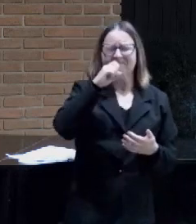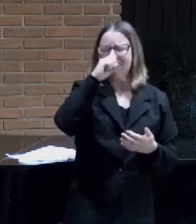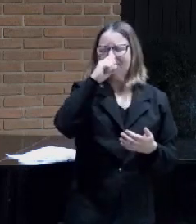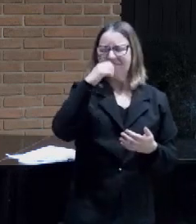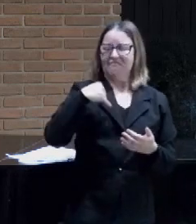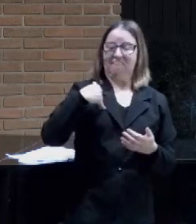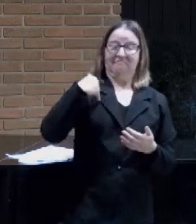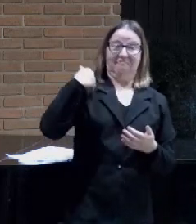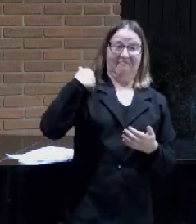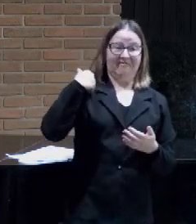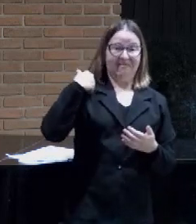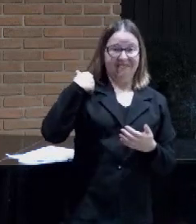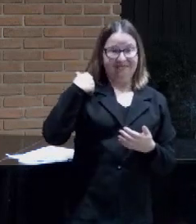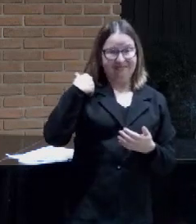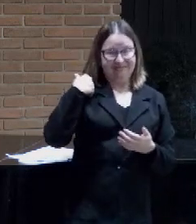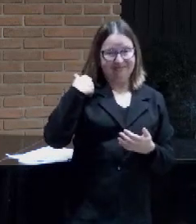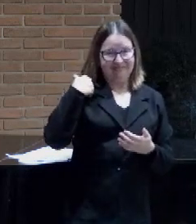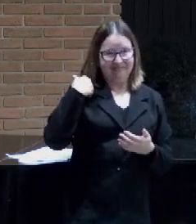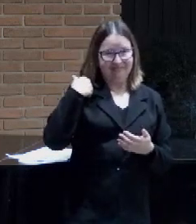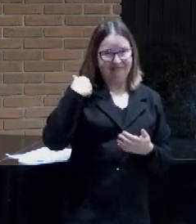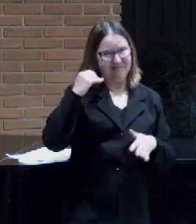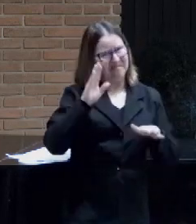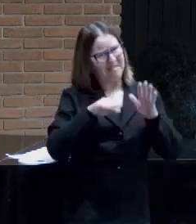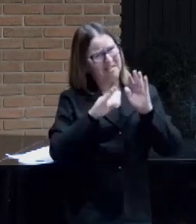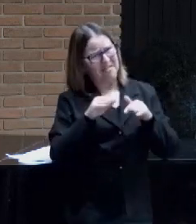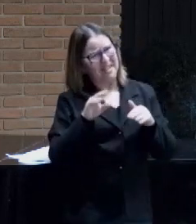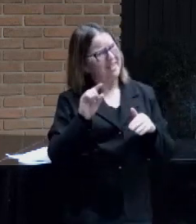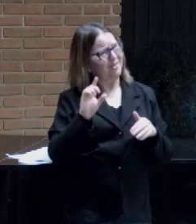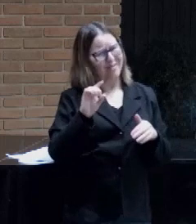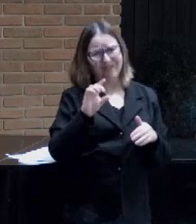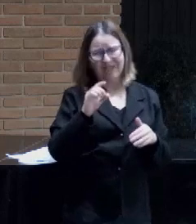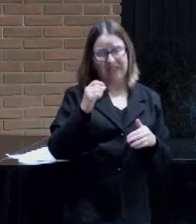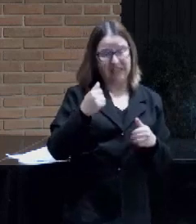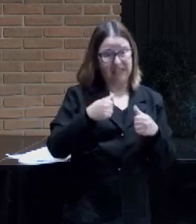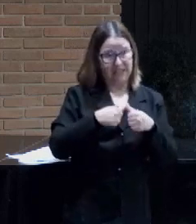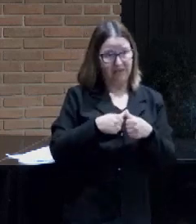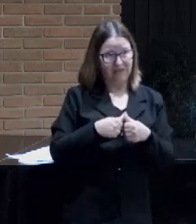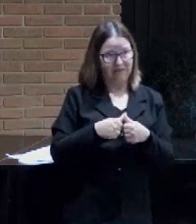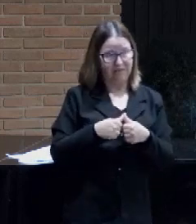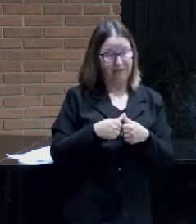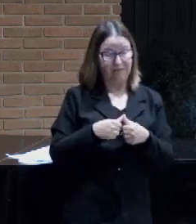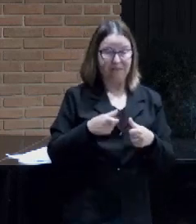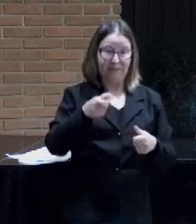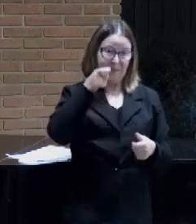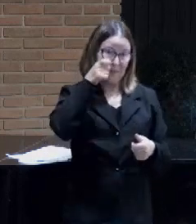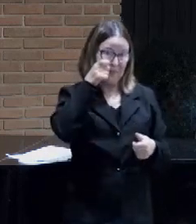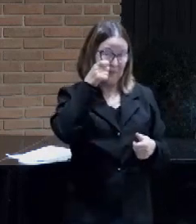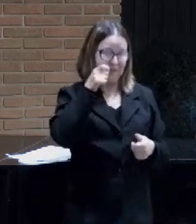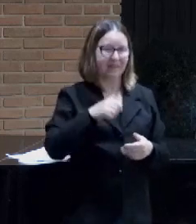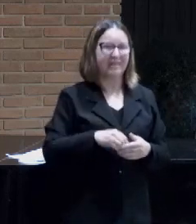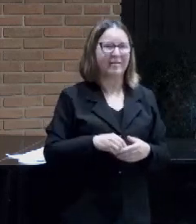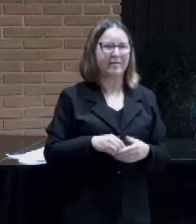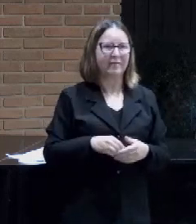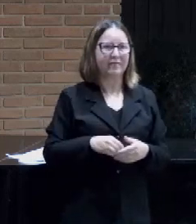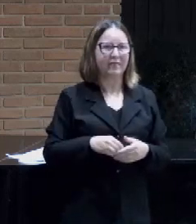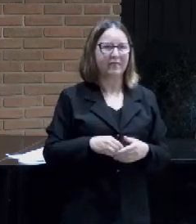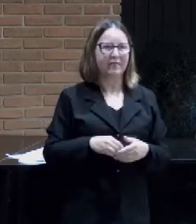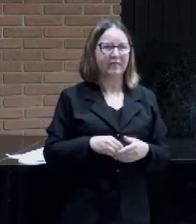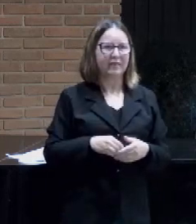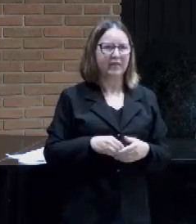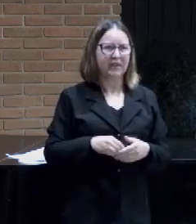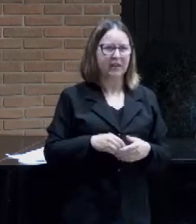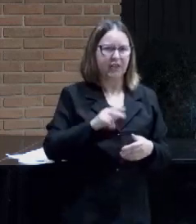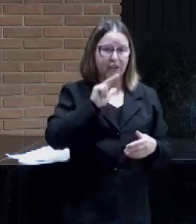arrogância. E talvez não somente isso. Olha que interessante. A gente vê no capítulo 4 de Jonas que ele